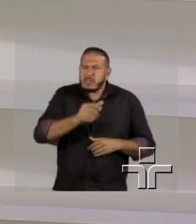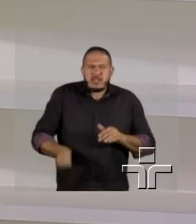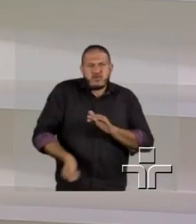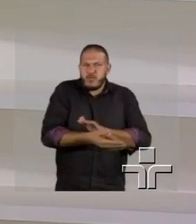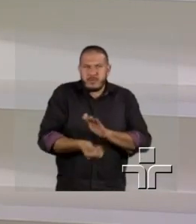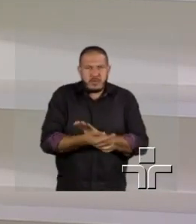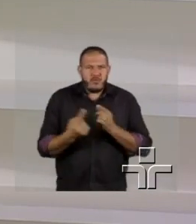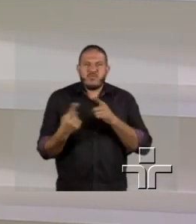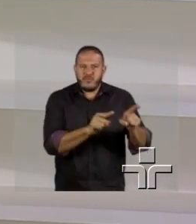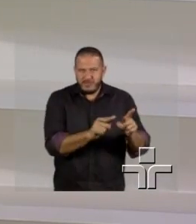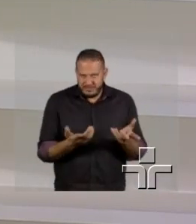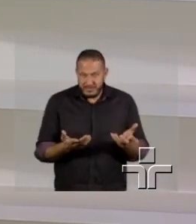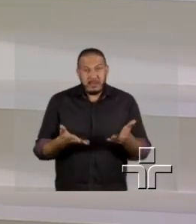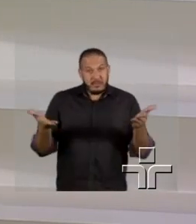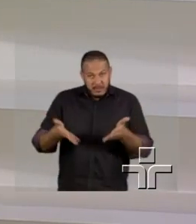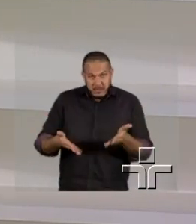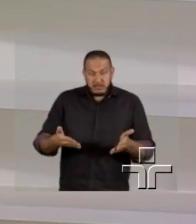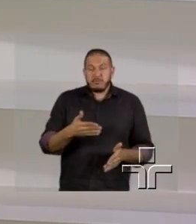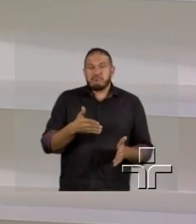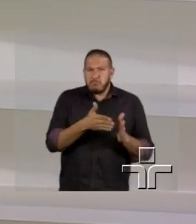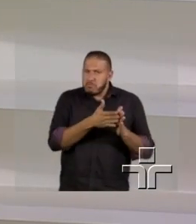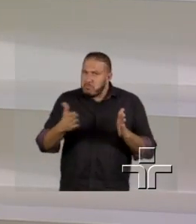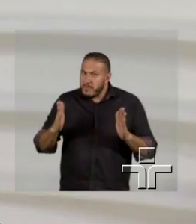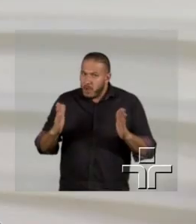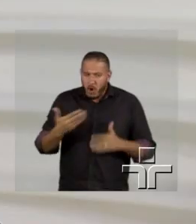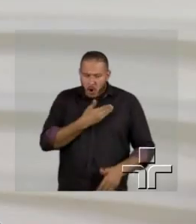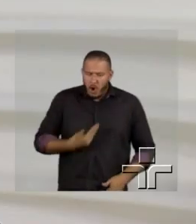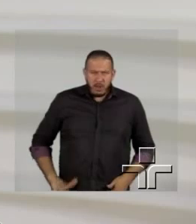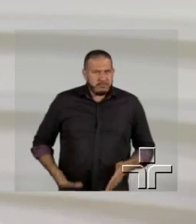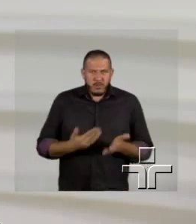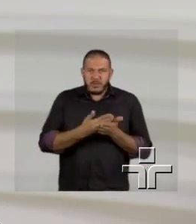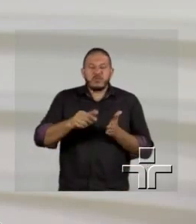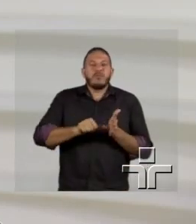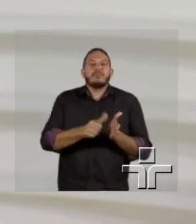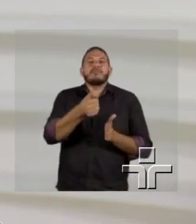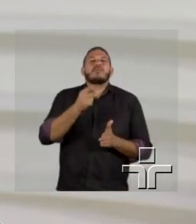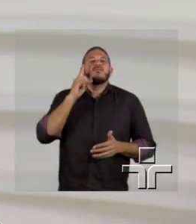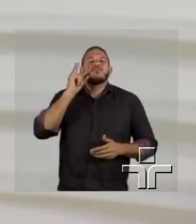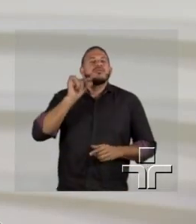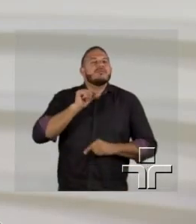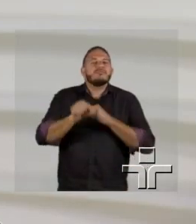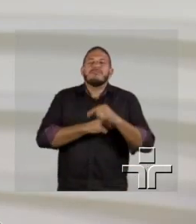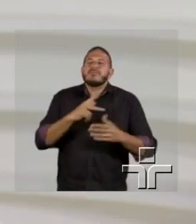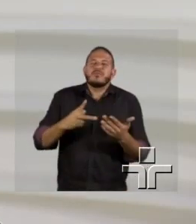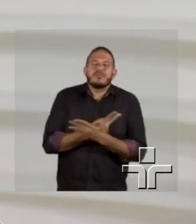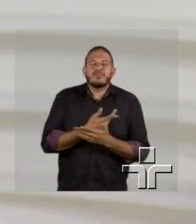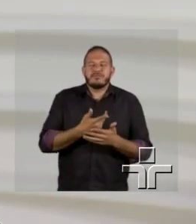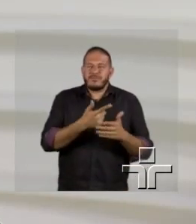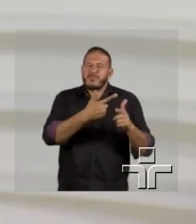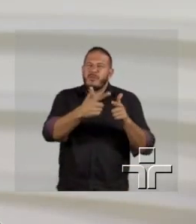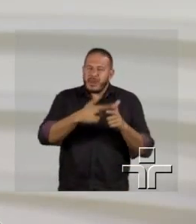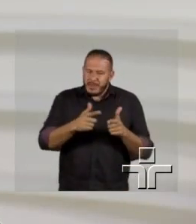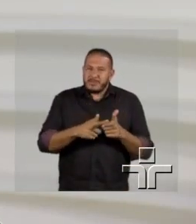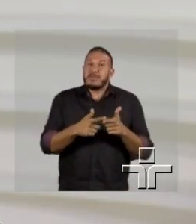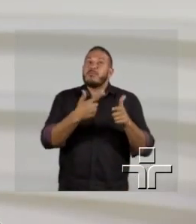só pelo governo, não. Governos estaduais, sim, prefeituras. Sim. Né? Por quê? Porque está faltando